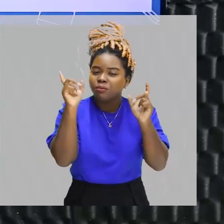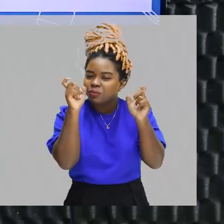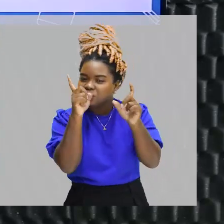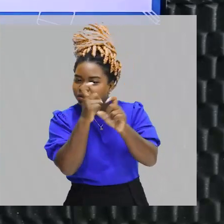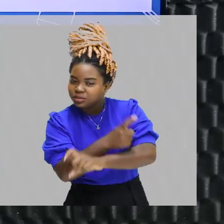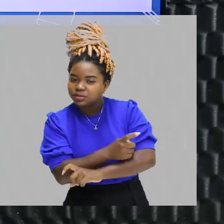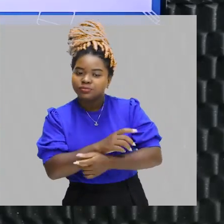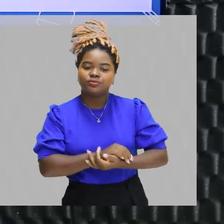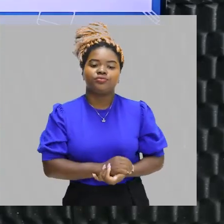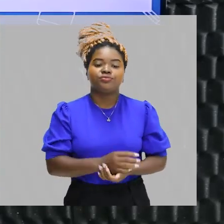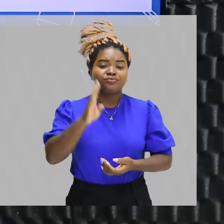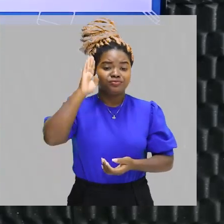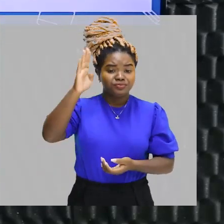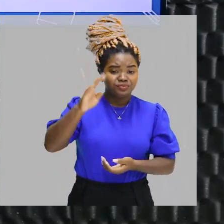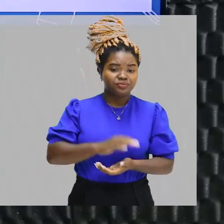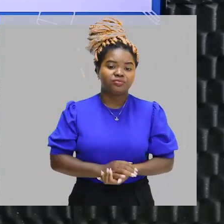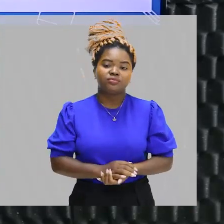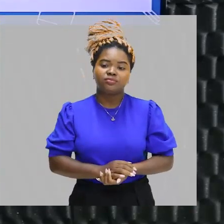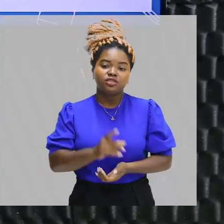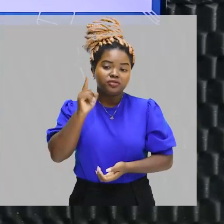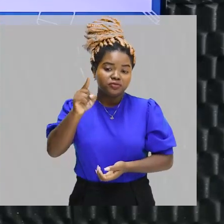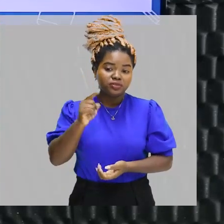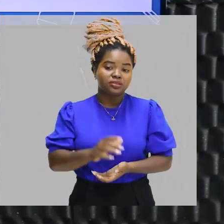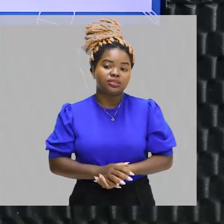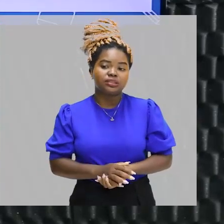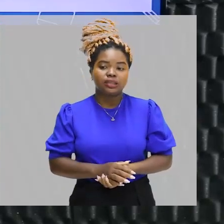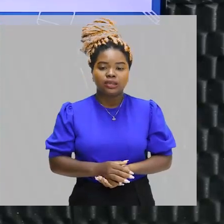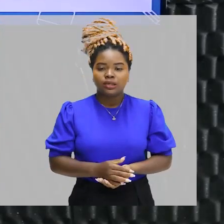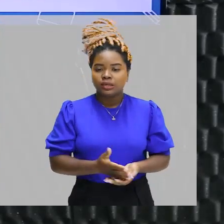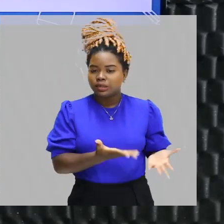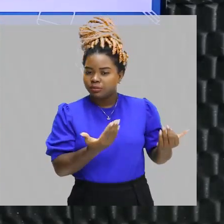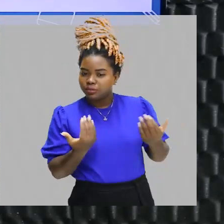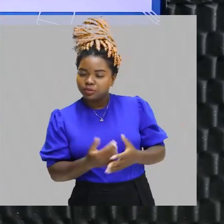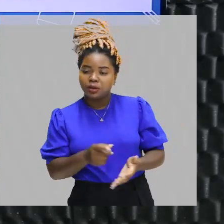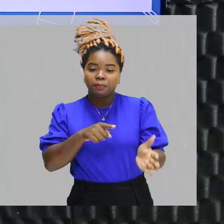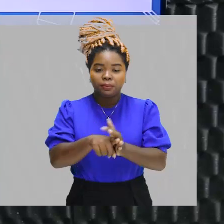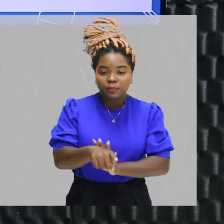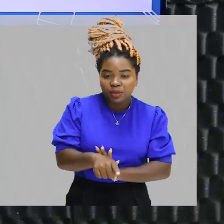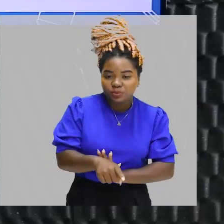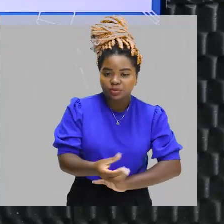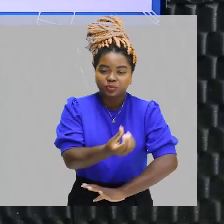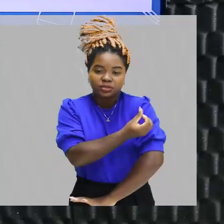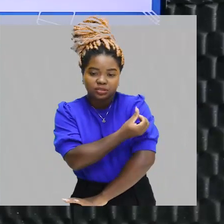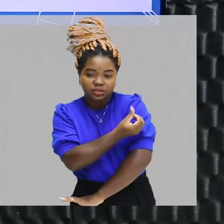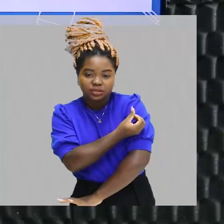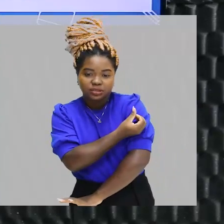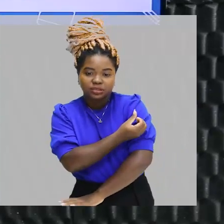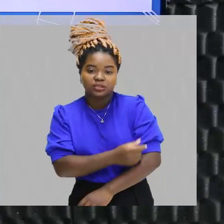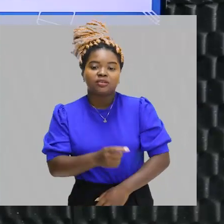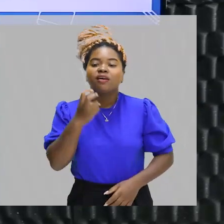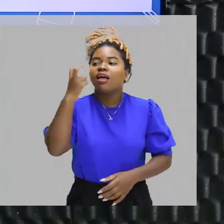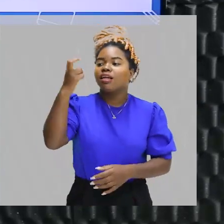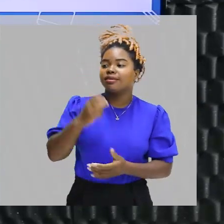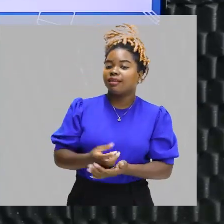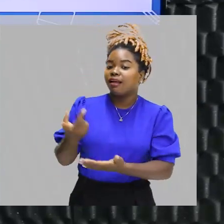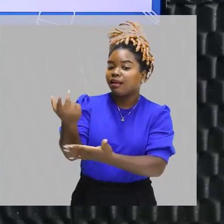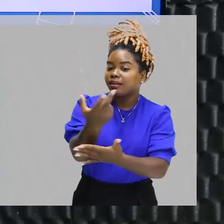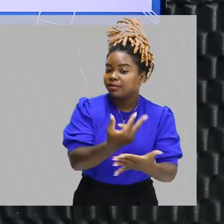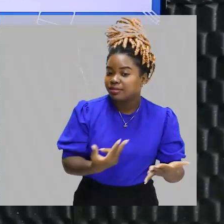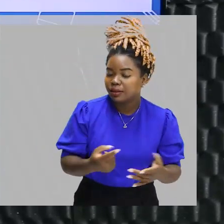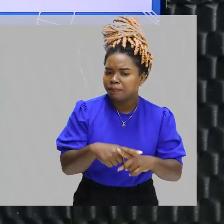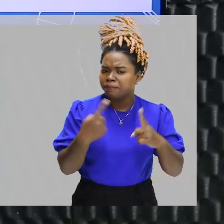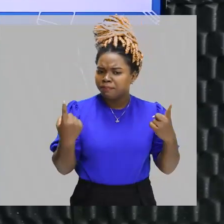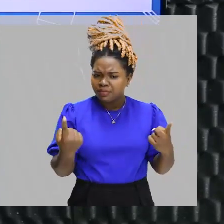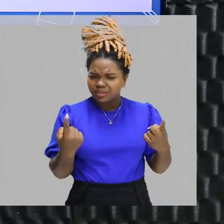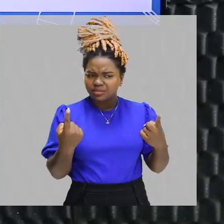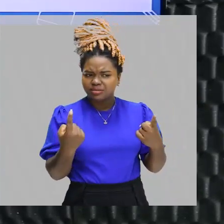séries mais novas, compreenderem. Né? Pergunte para os alunos do sexto ano o que é arte, todo mundo vai gritar. É desenho, mas alguém já ouviu falar,